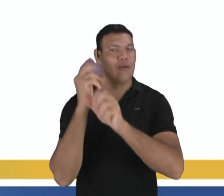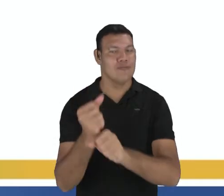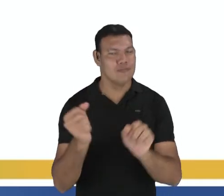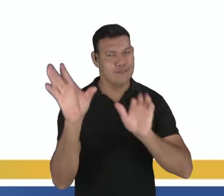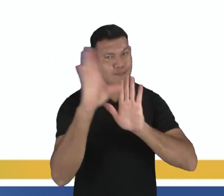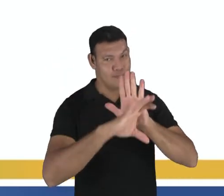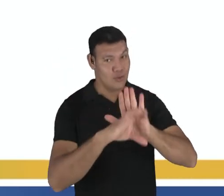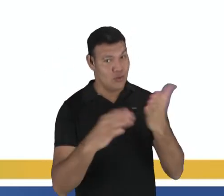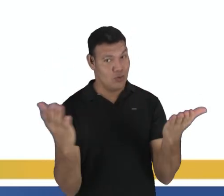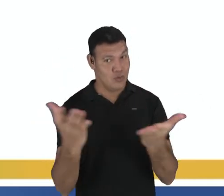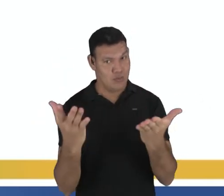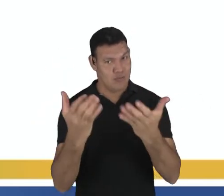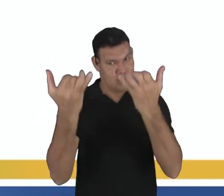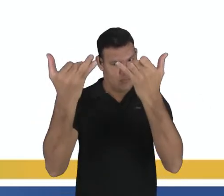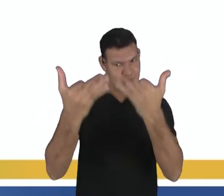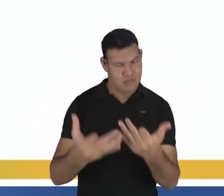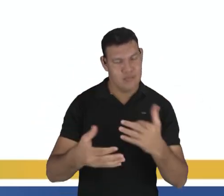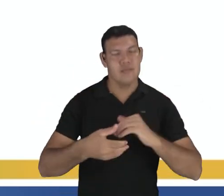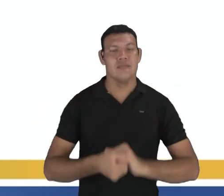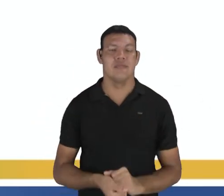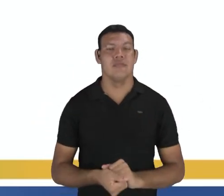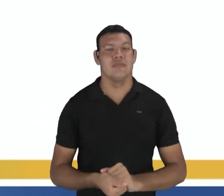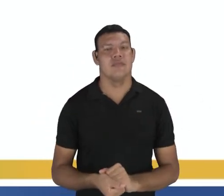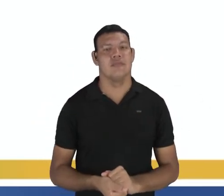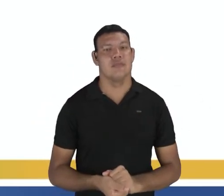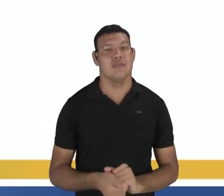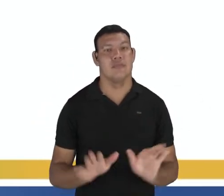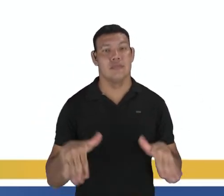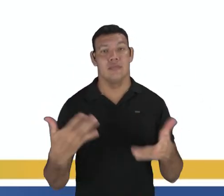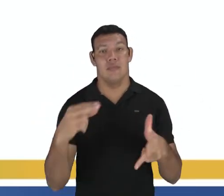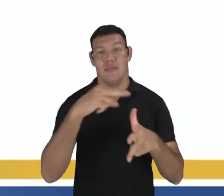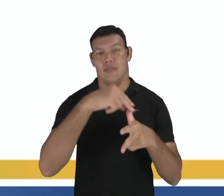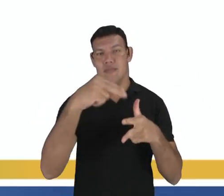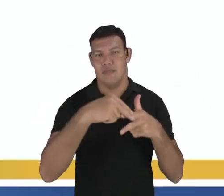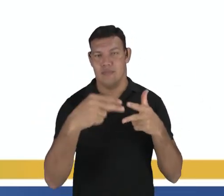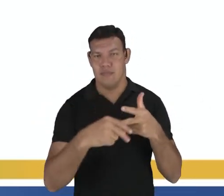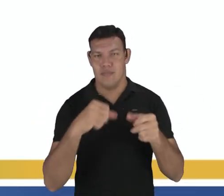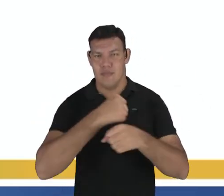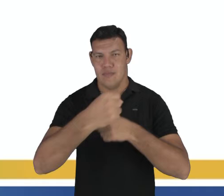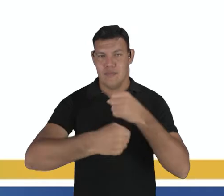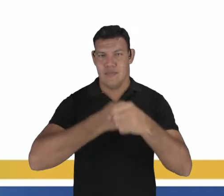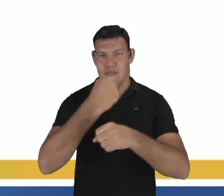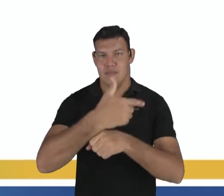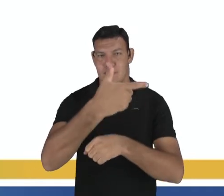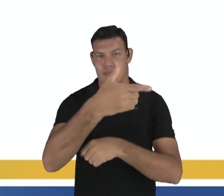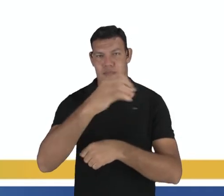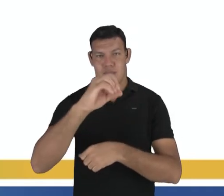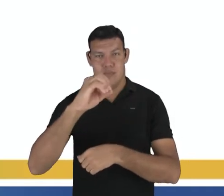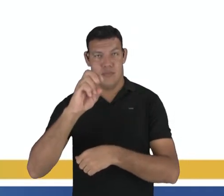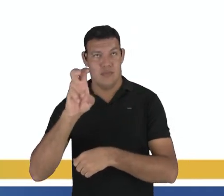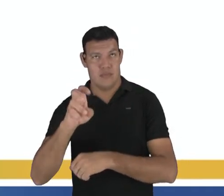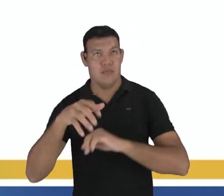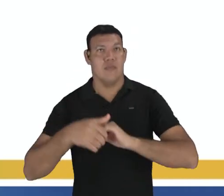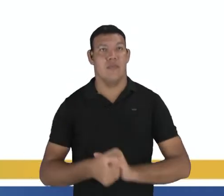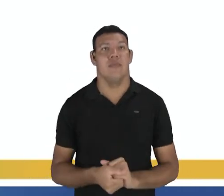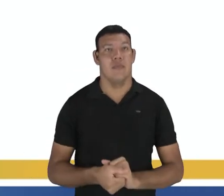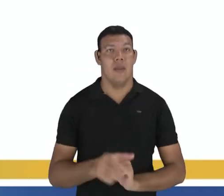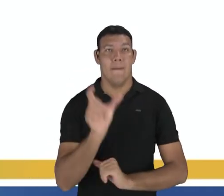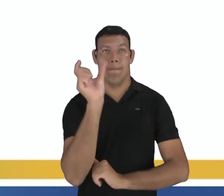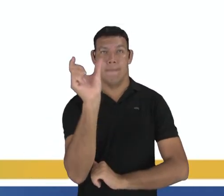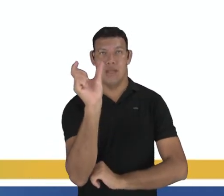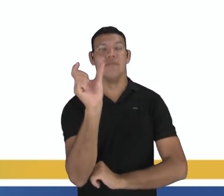revisar mais o que nós viemos dizendo até aqui. Vamos lá. Enem 2005. O termo ou